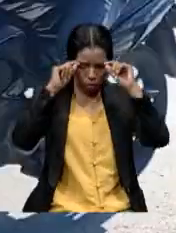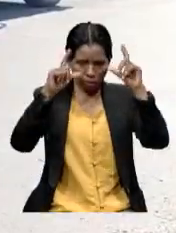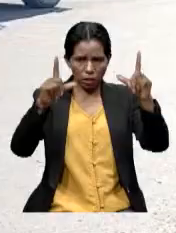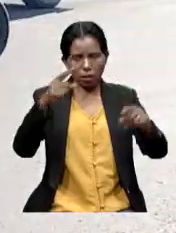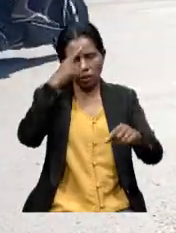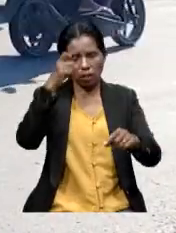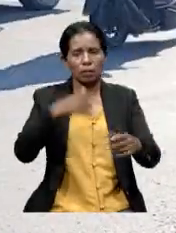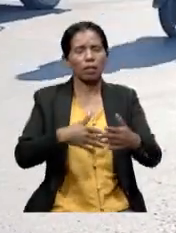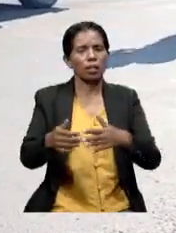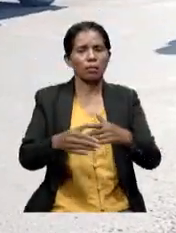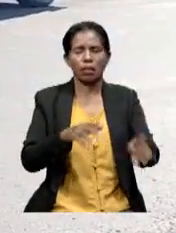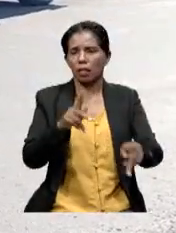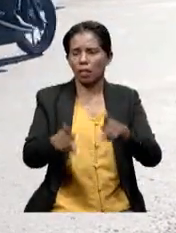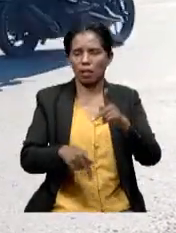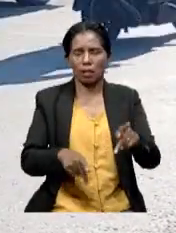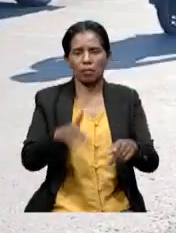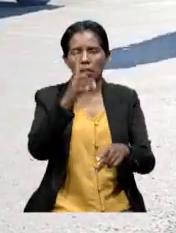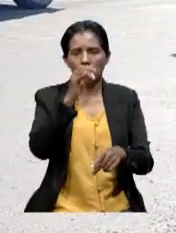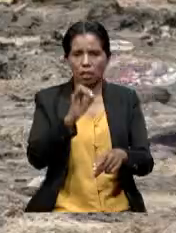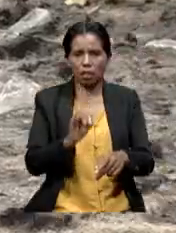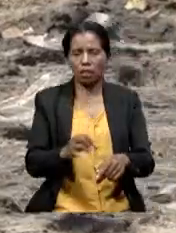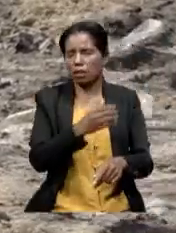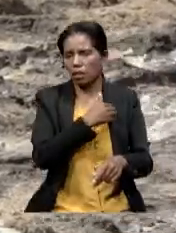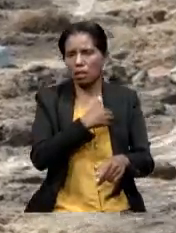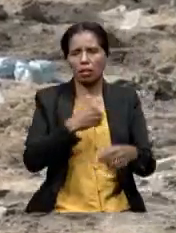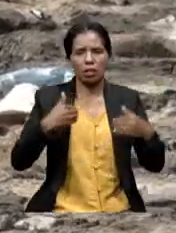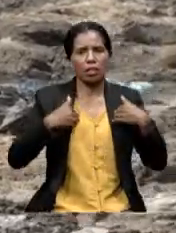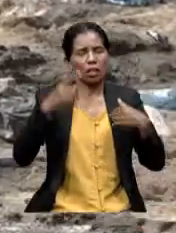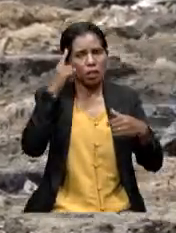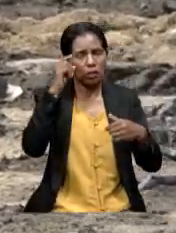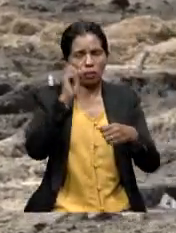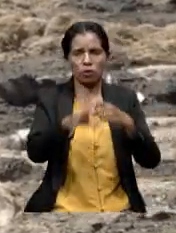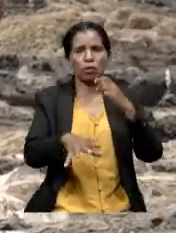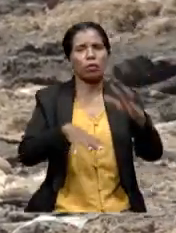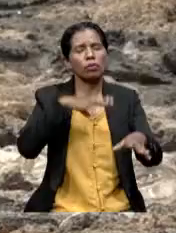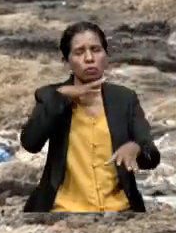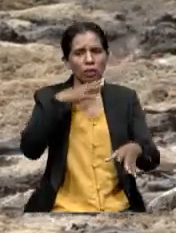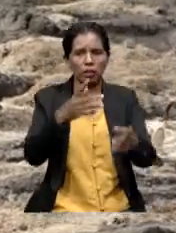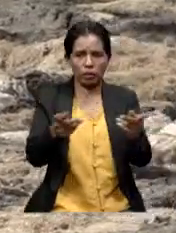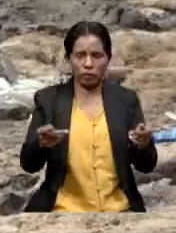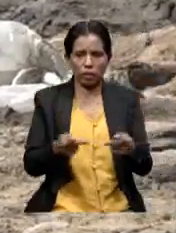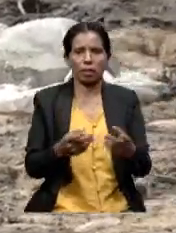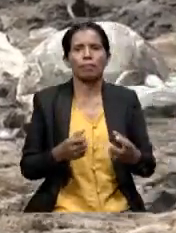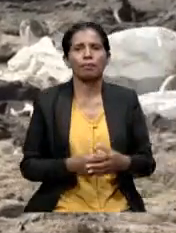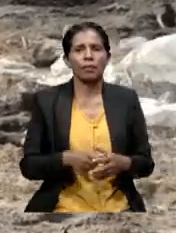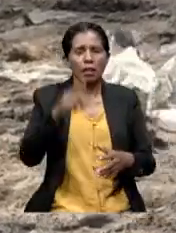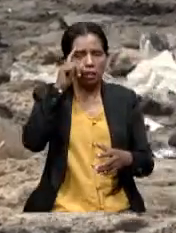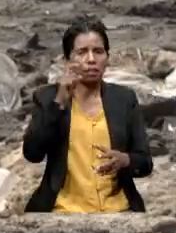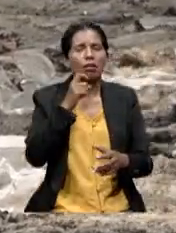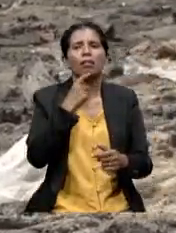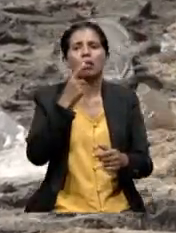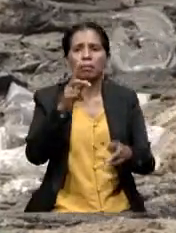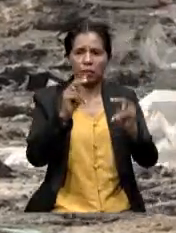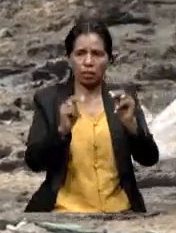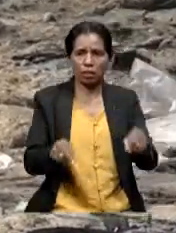tamba de la bara populasaun lili iha capital dili sidau iha consciência hori sa fuer iha niafatin. Sanana Guzmán hateten precisa